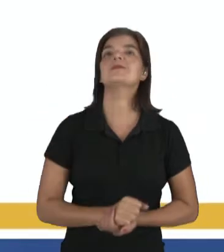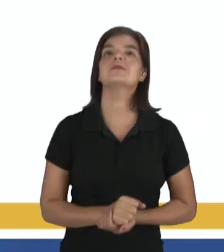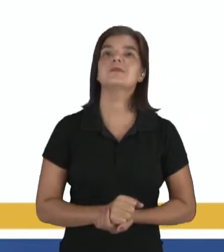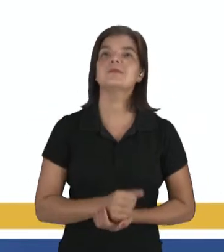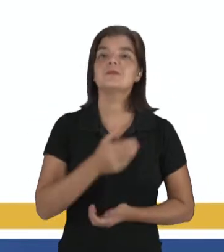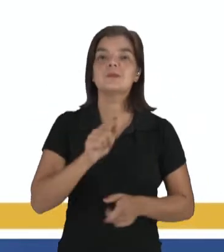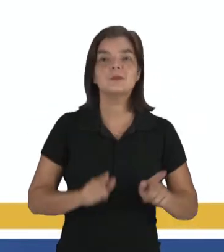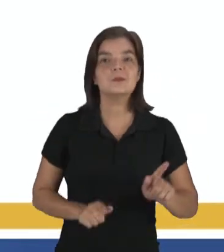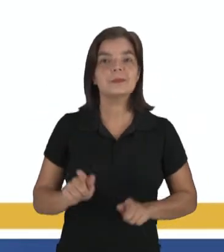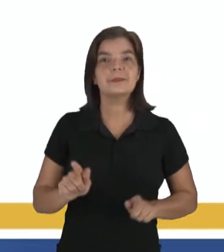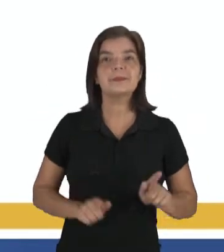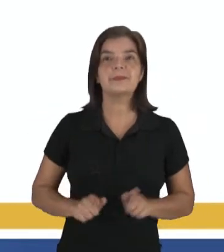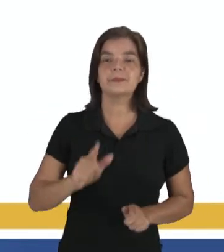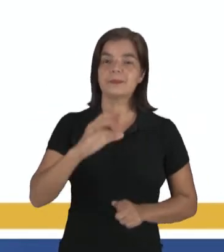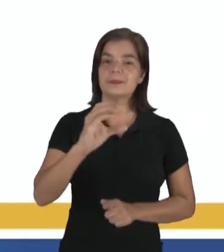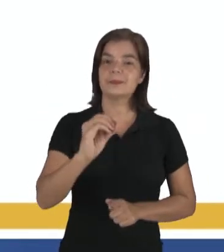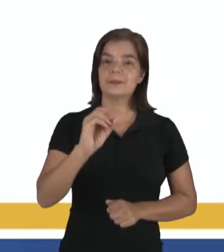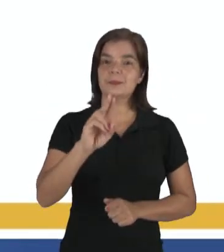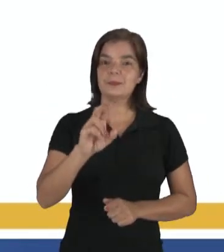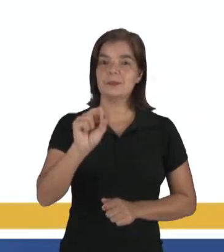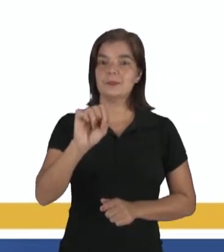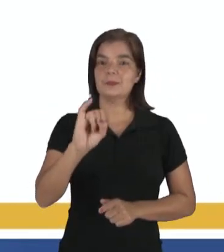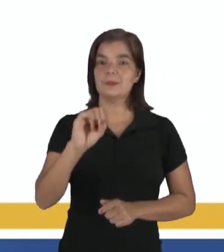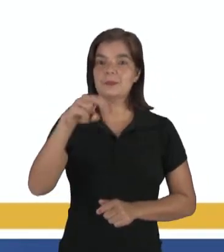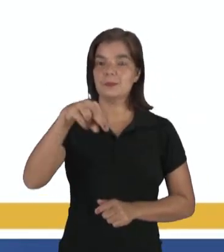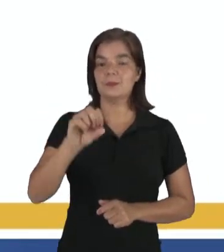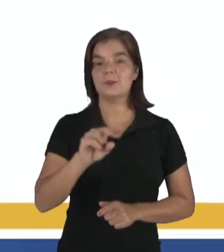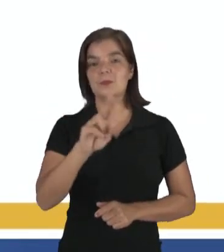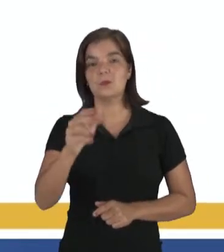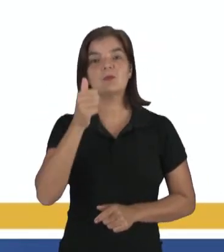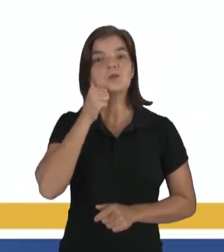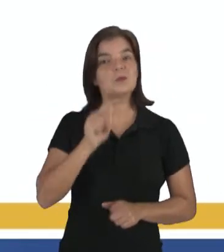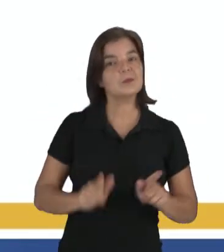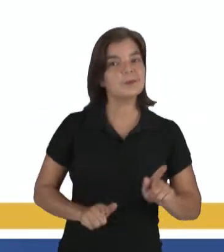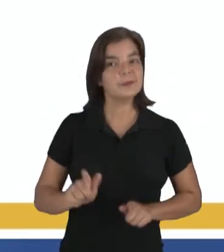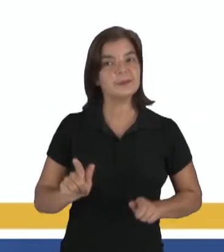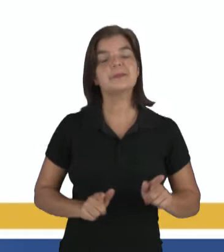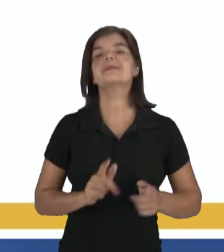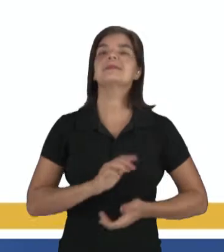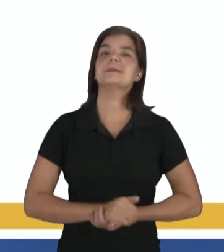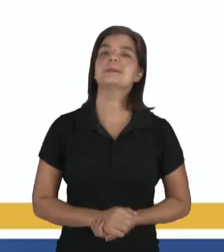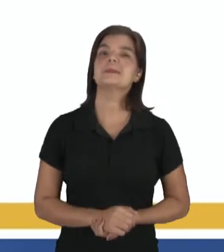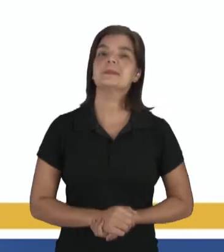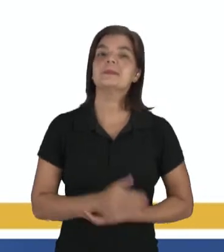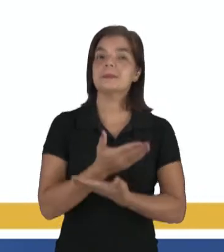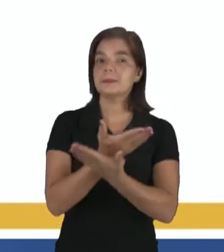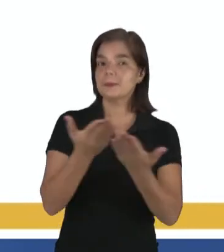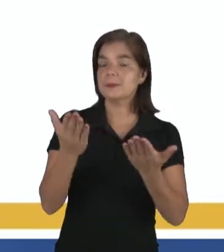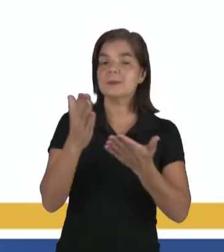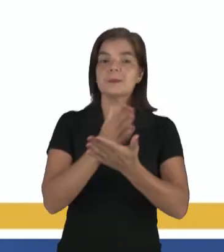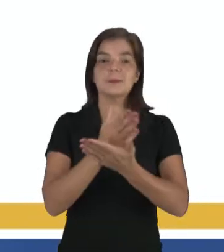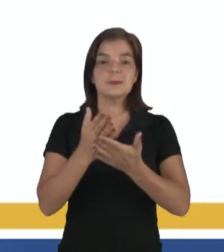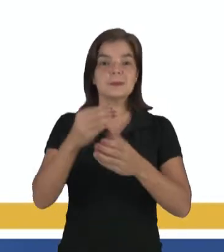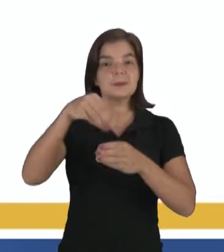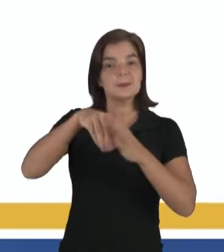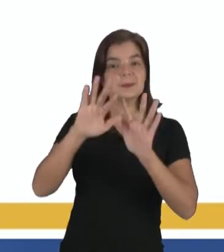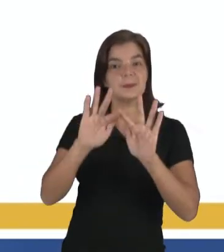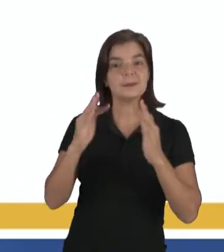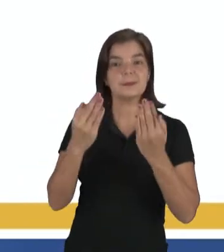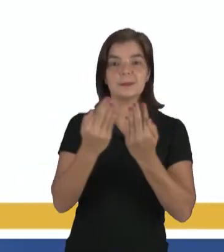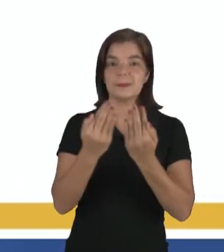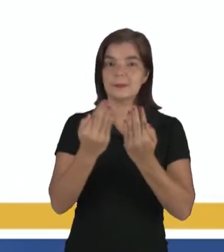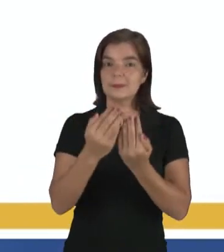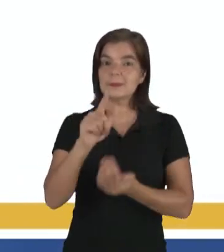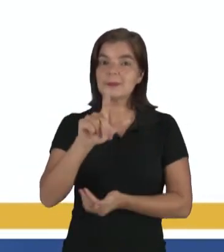e causem pode ser primo ou prima Ok então esses são alguns dos membros da